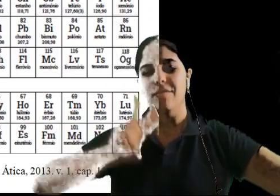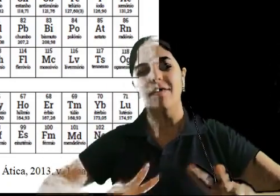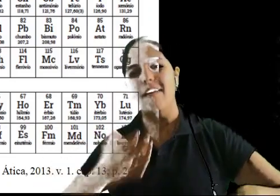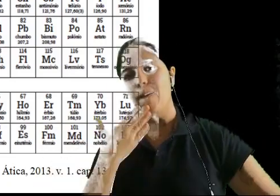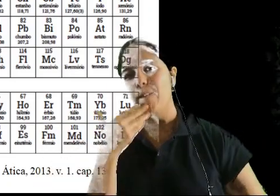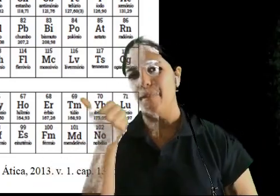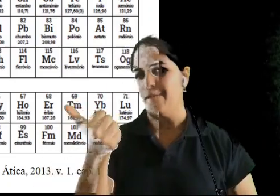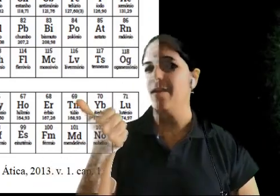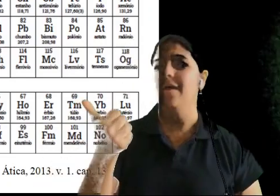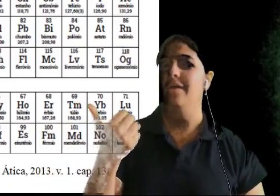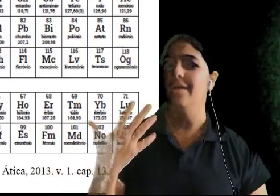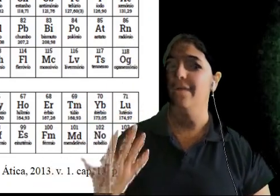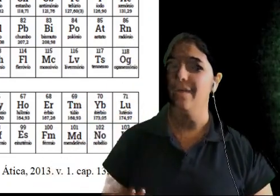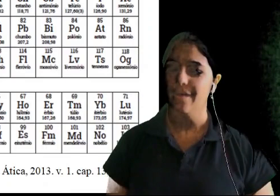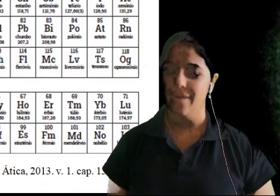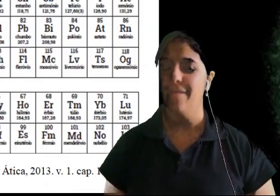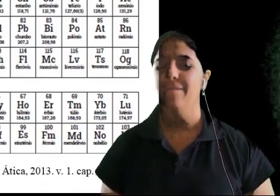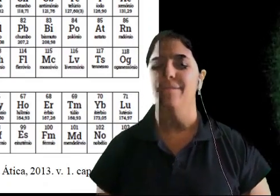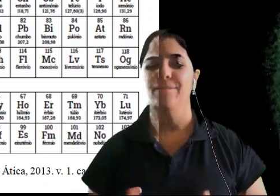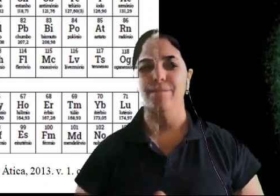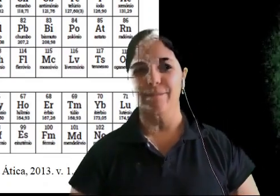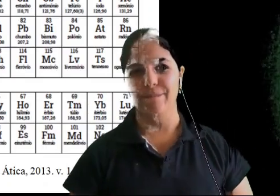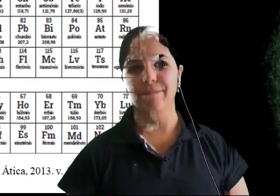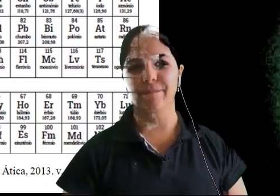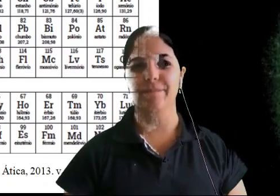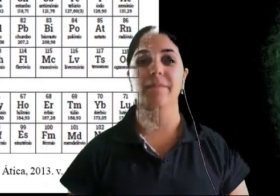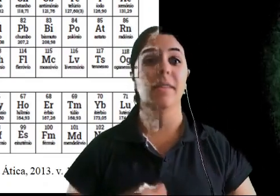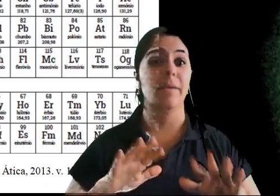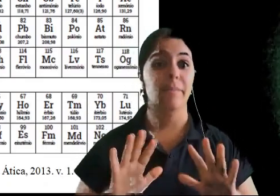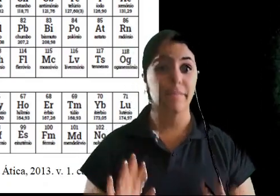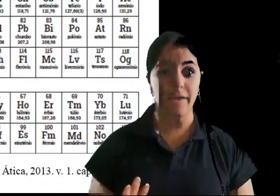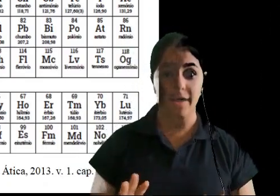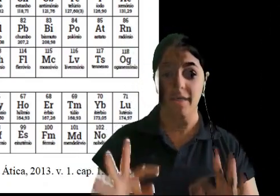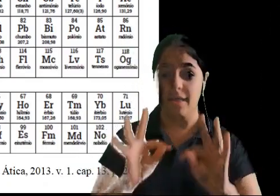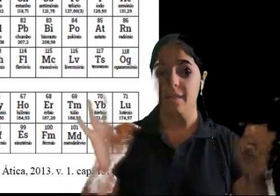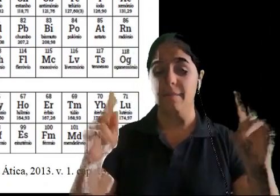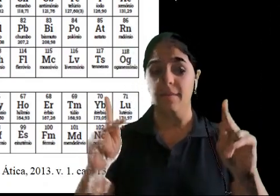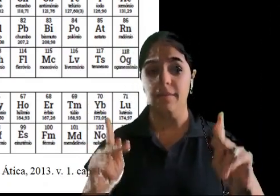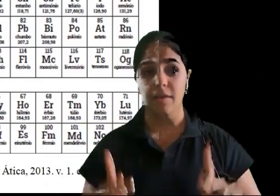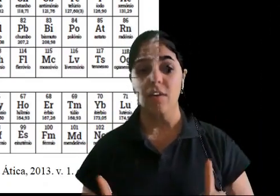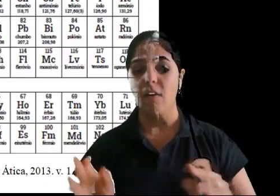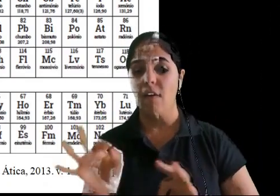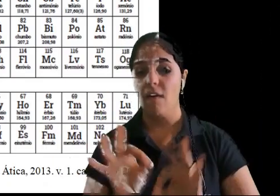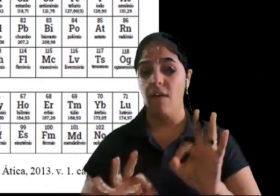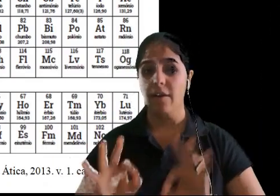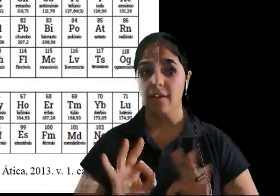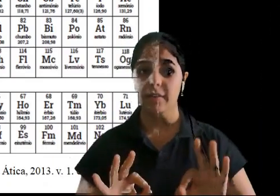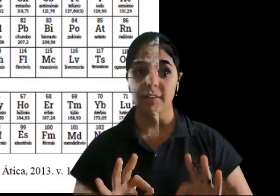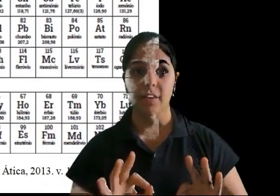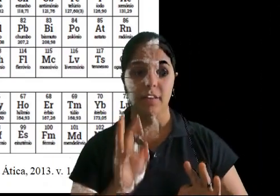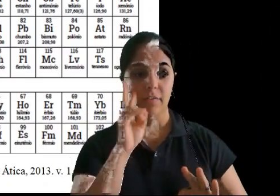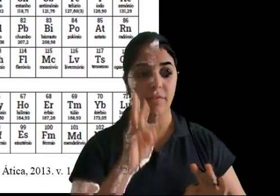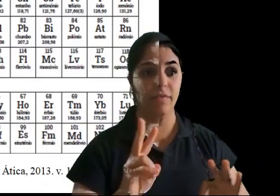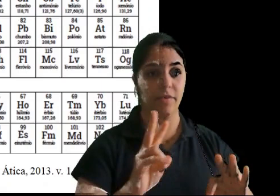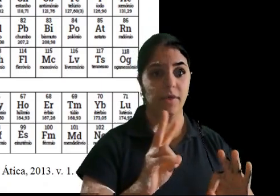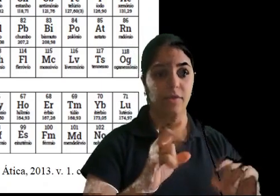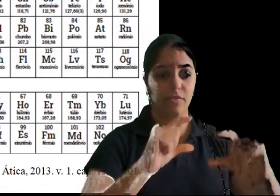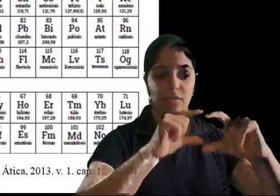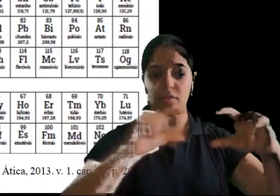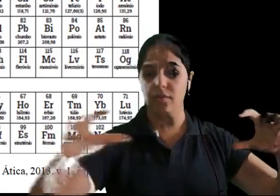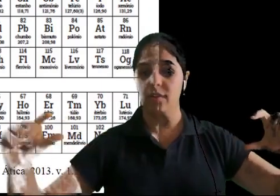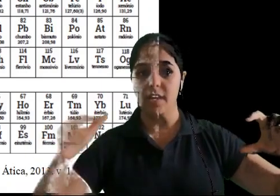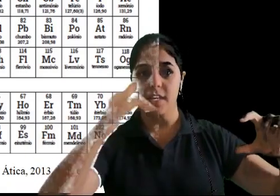garantir a organização visual da nossa tabela periódica. Bom, a tabela ela é organizada então